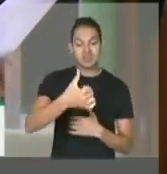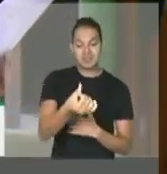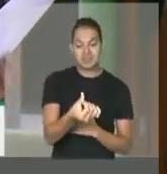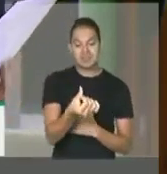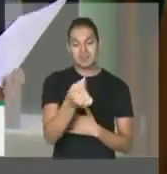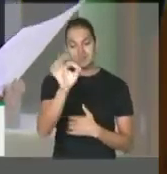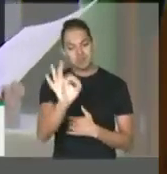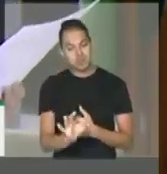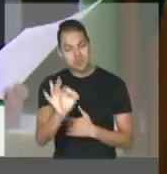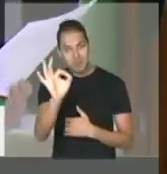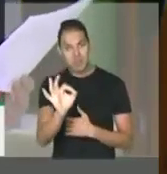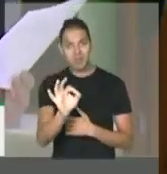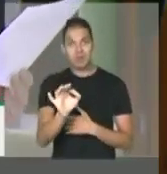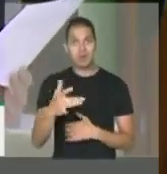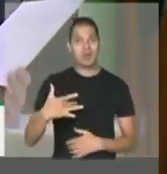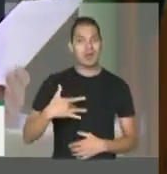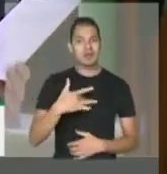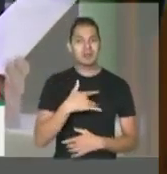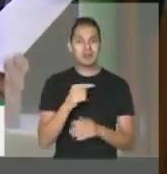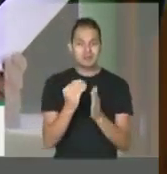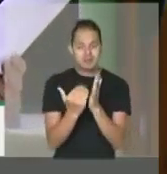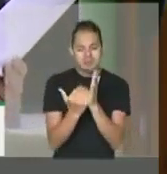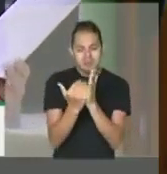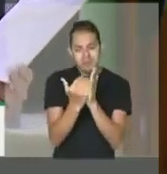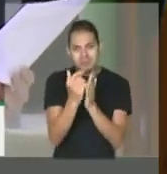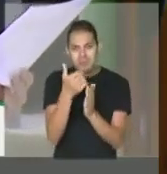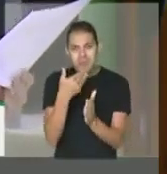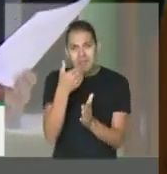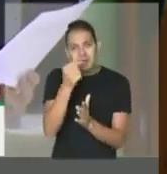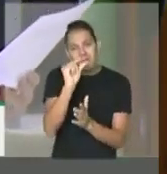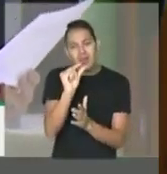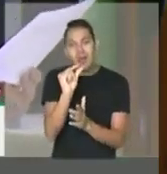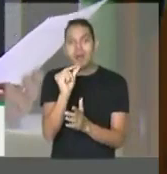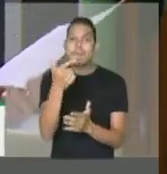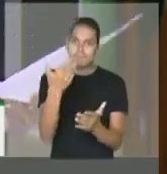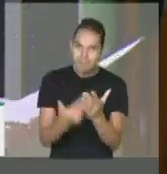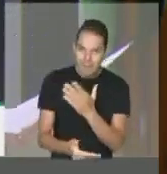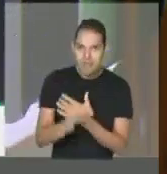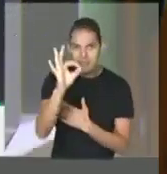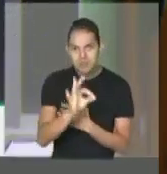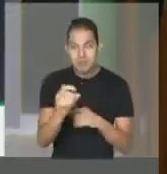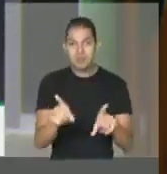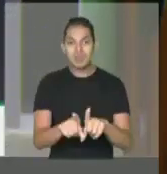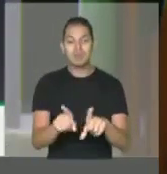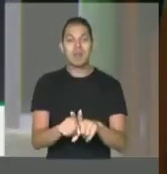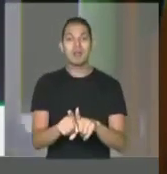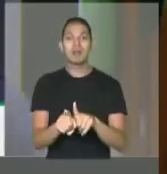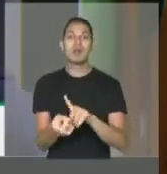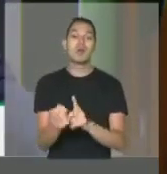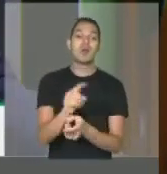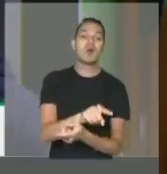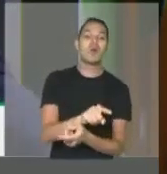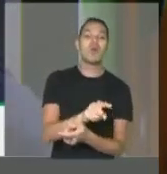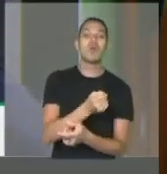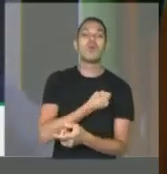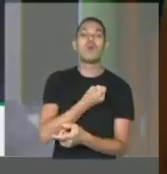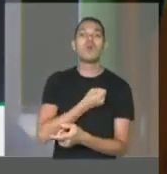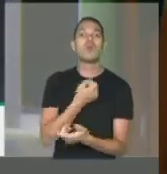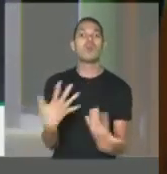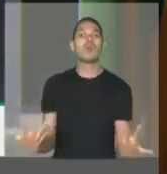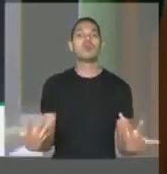16%, a saúde melhora um pouquinho, mas perde no percentual, e, por outro lado, esse